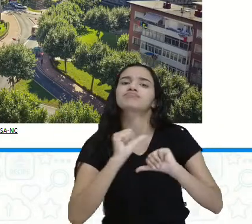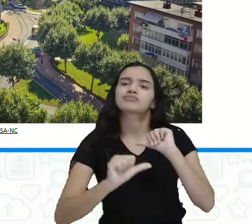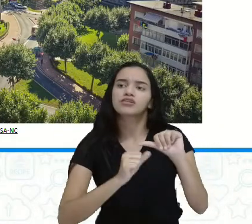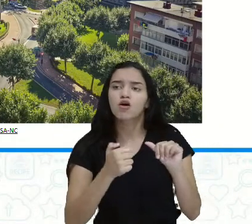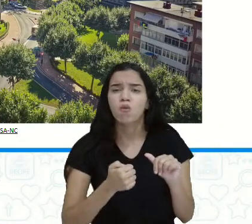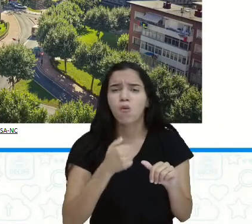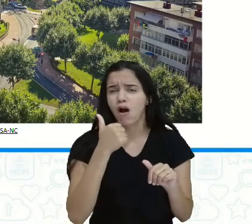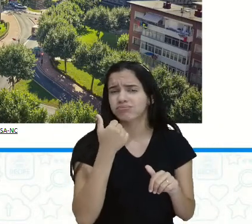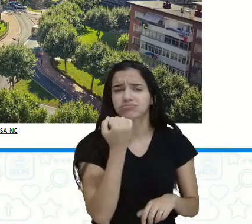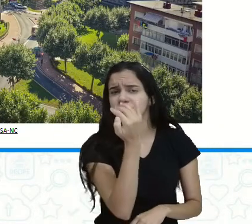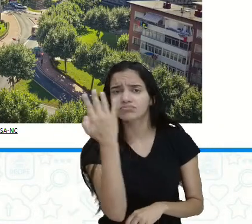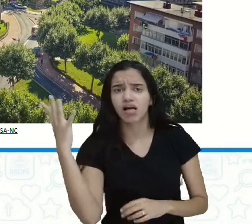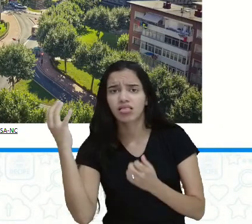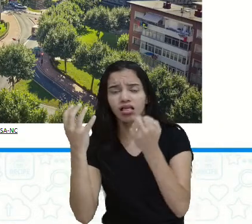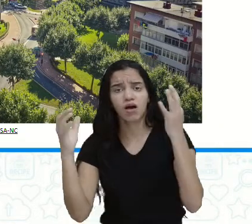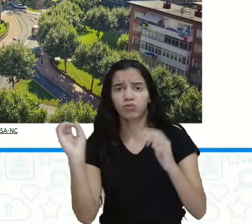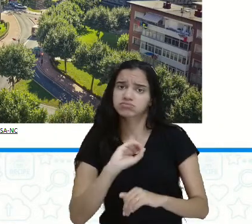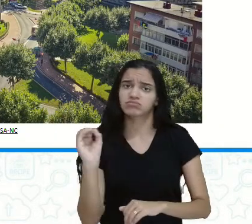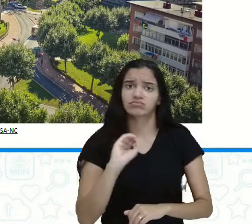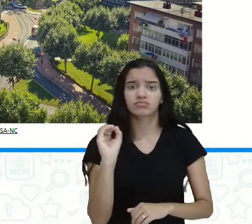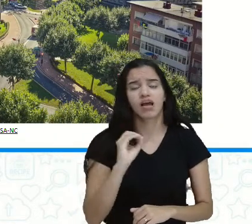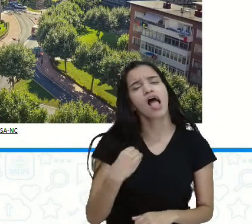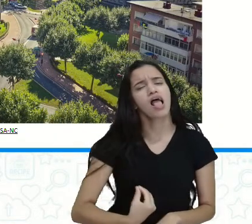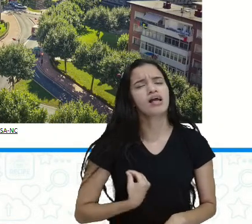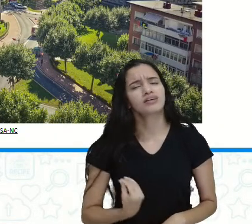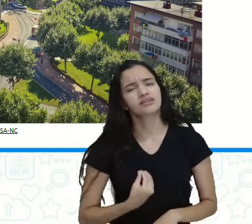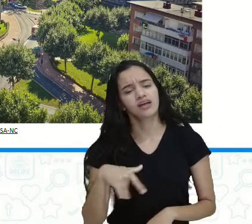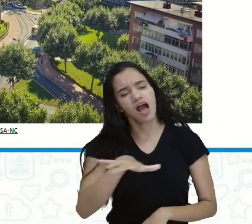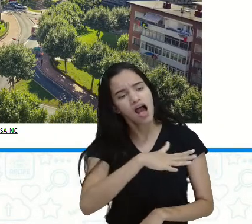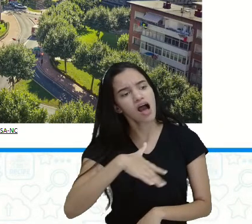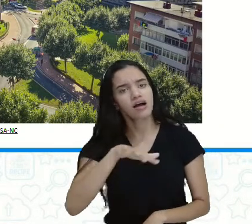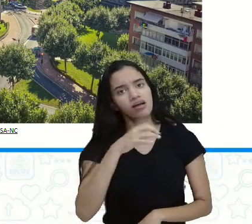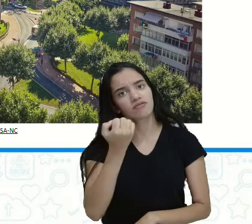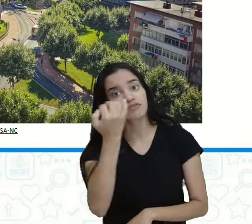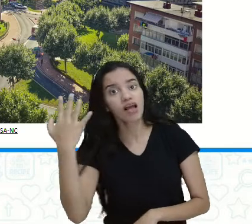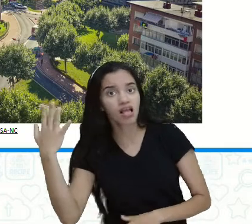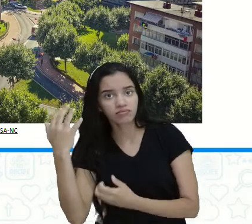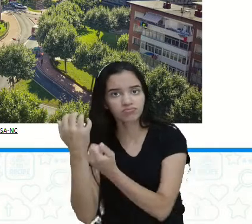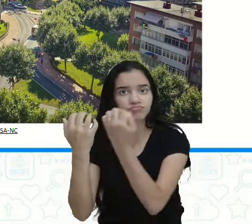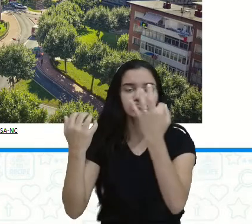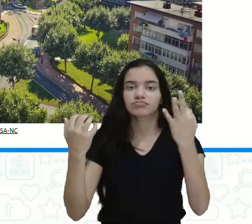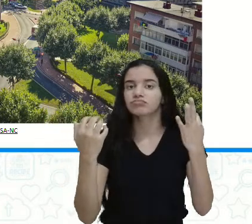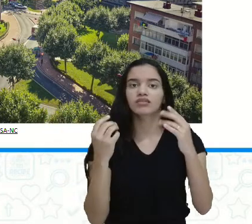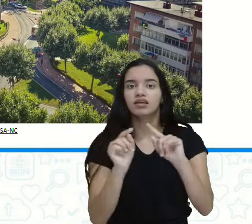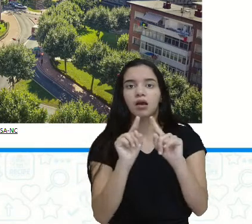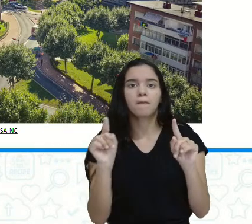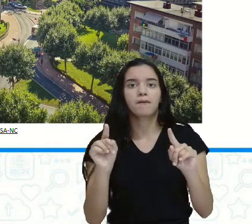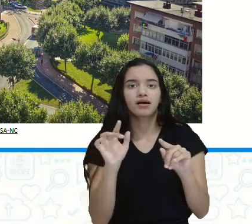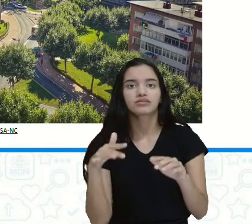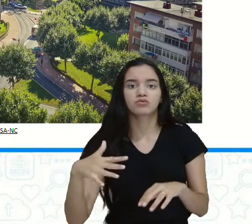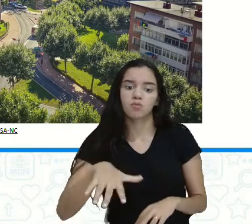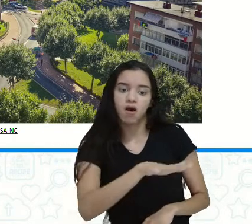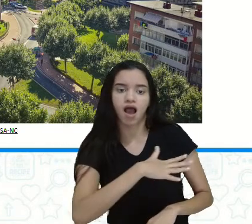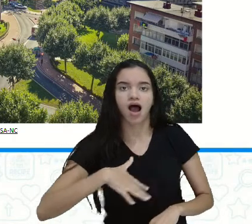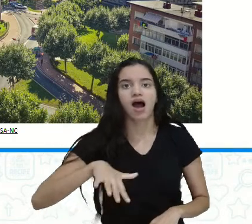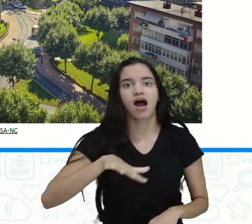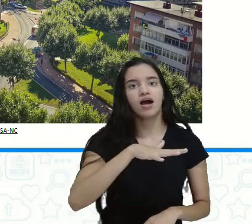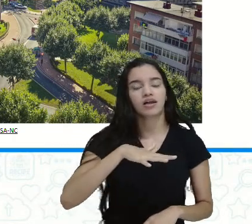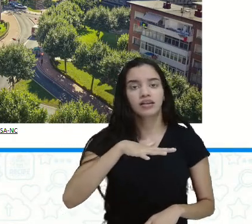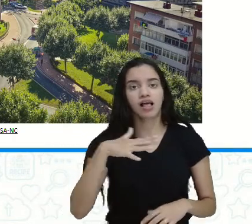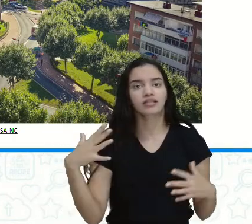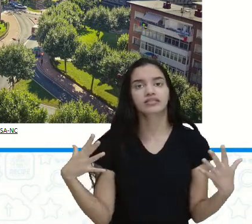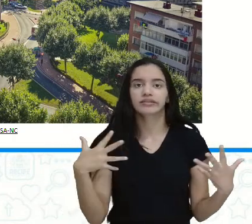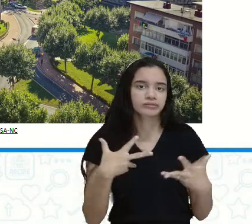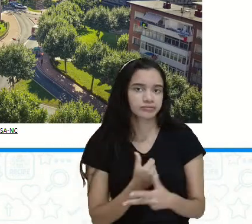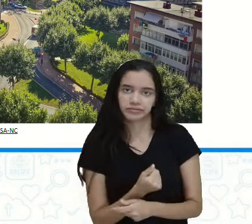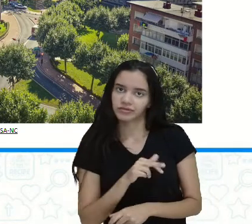não existe natureza aí, quer dizer, existe muita área verde, mas isso não é, provavelmente, uma área natural, não é uma